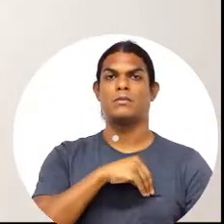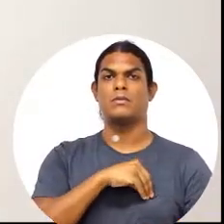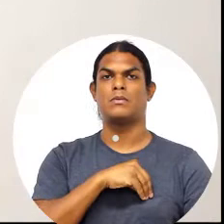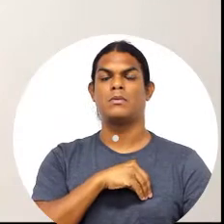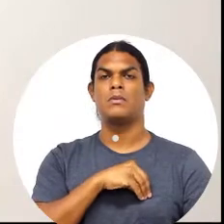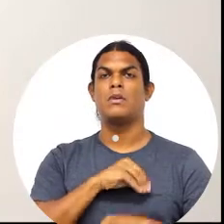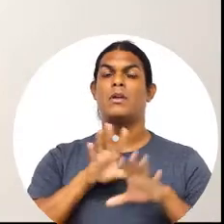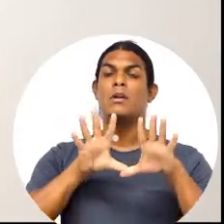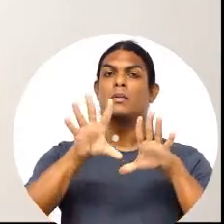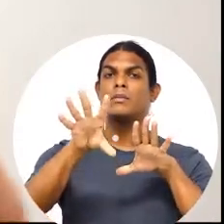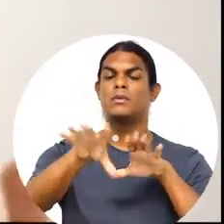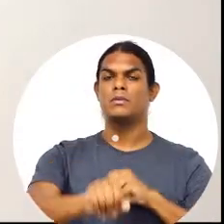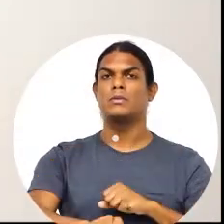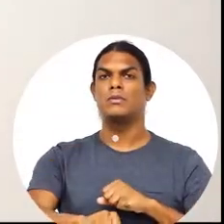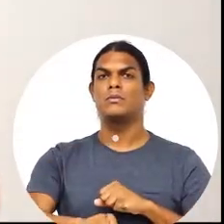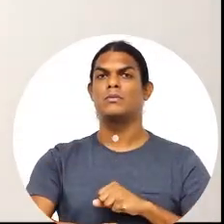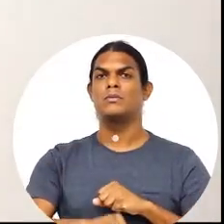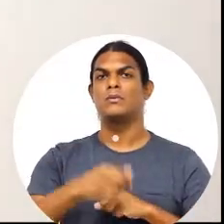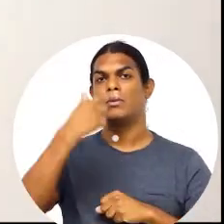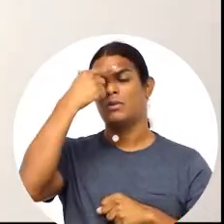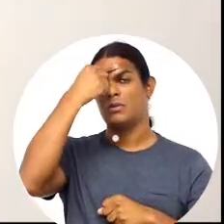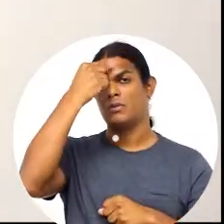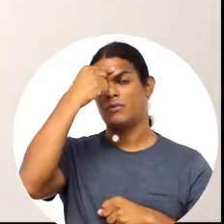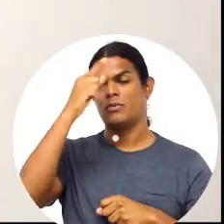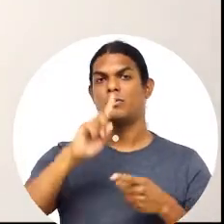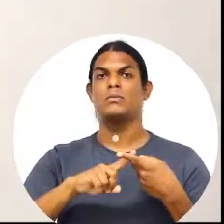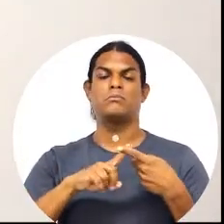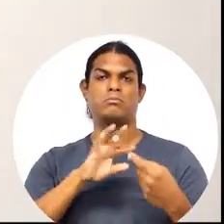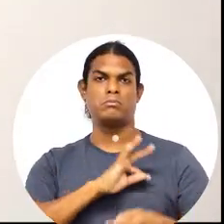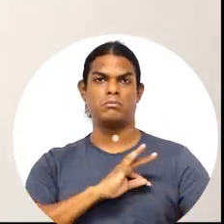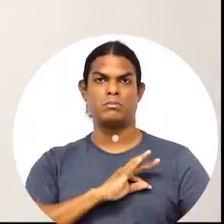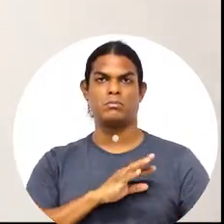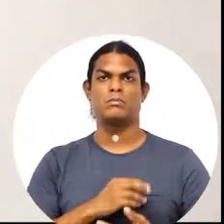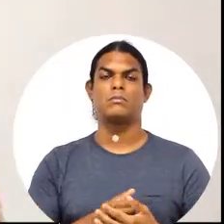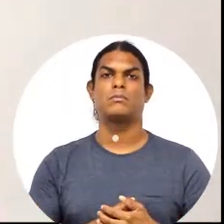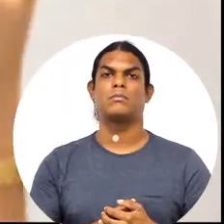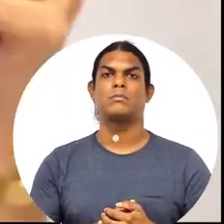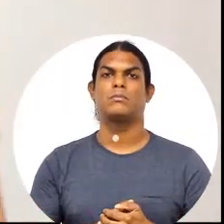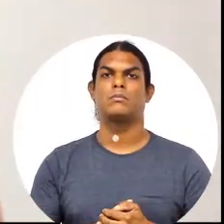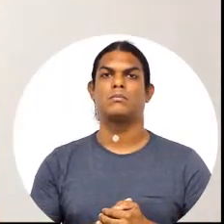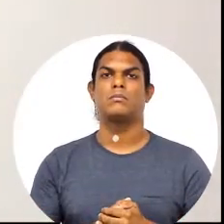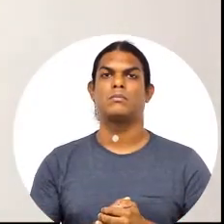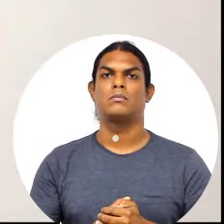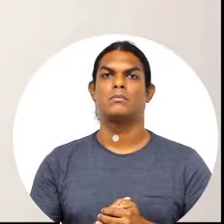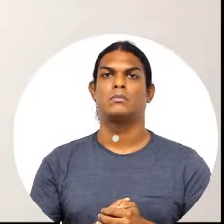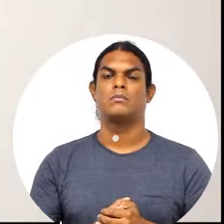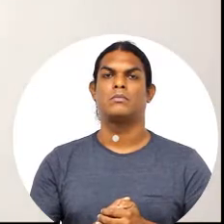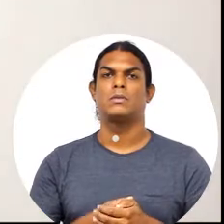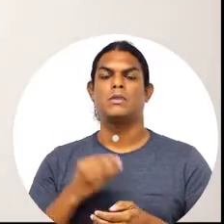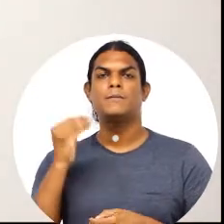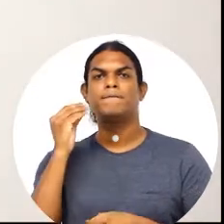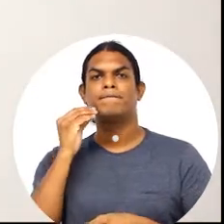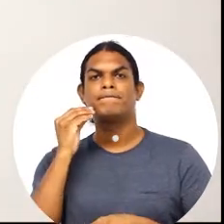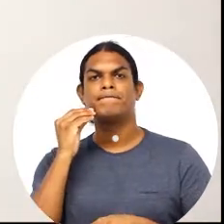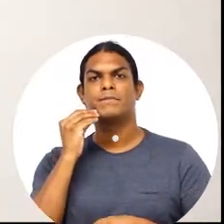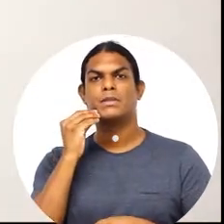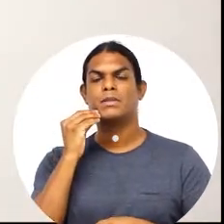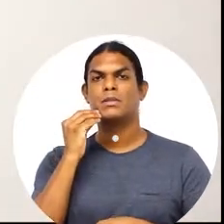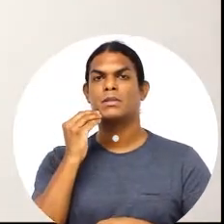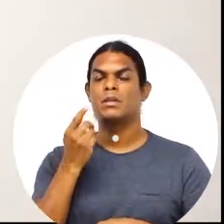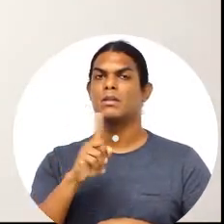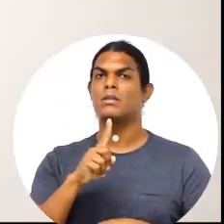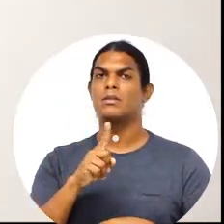uma sindicalização maciça que é para tentar não sofrer aqueles períodos de involução que vimos lá